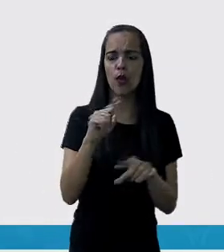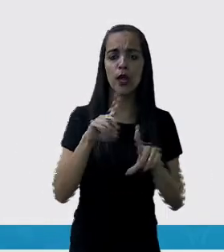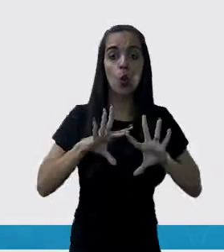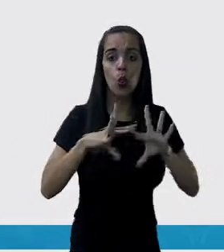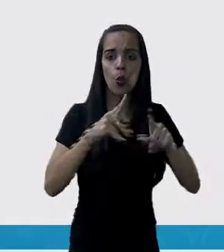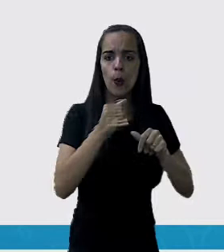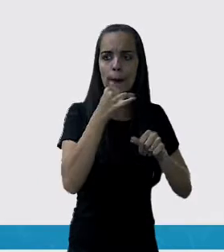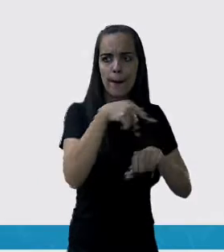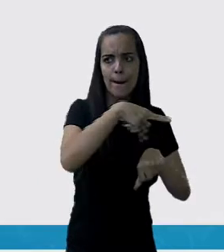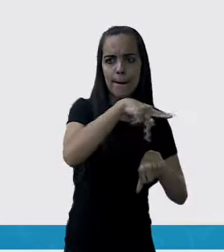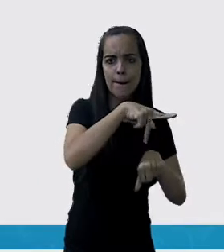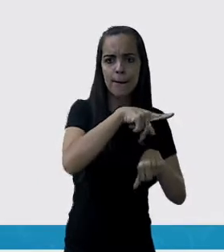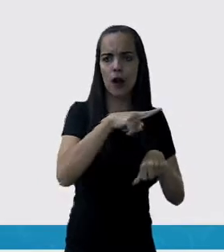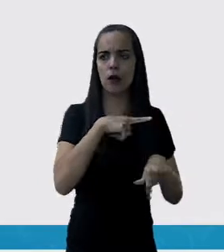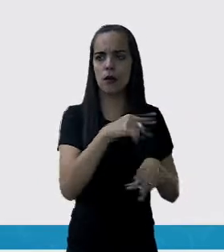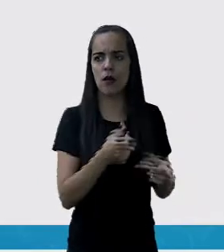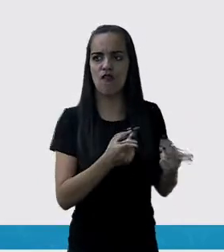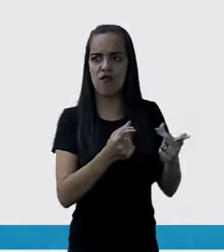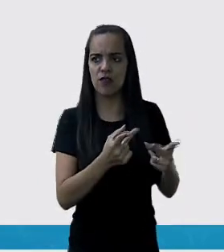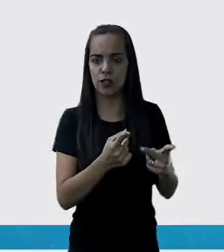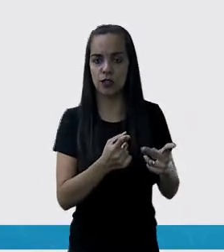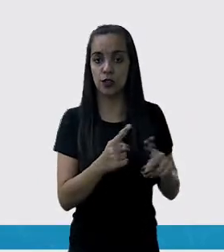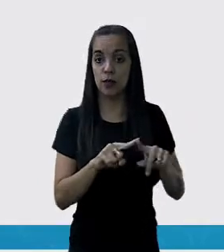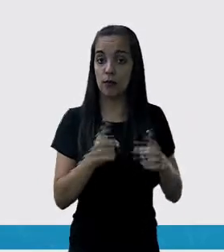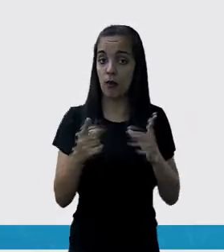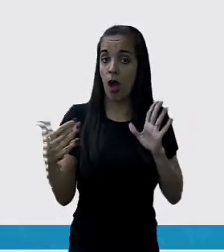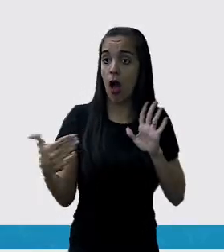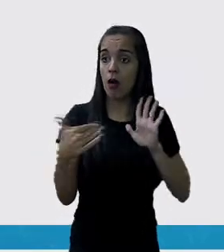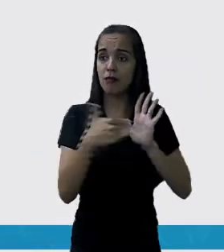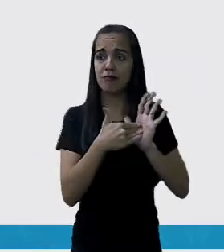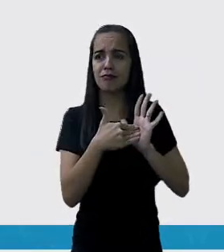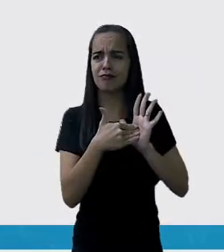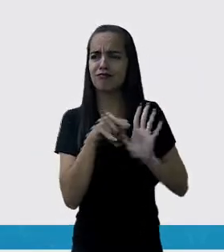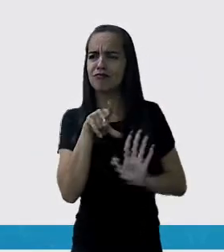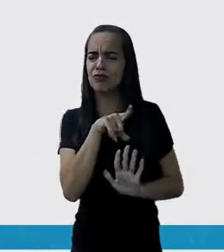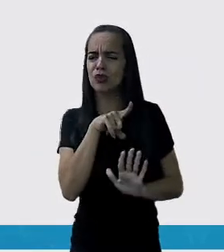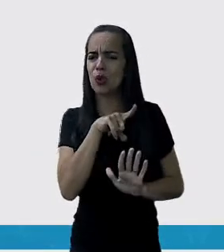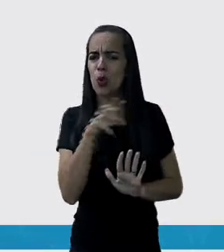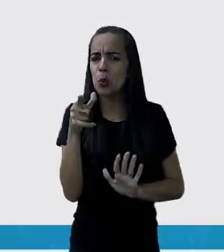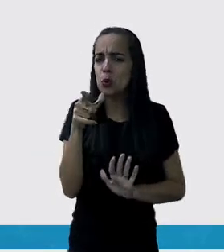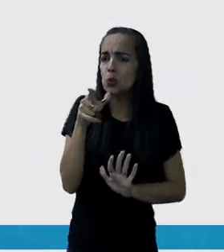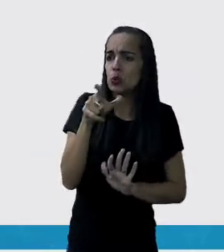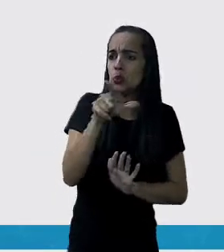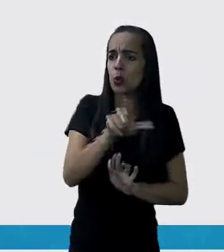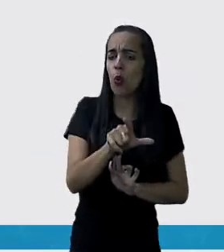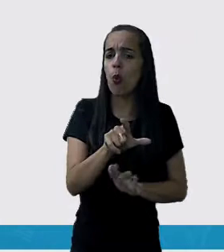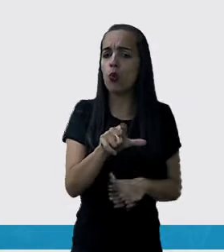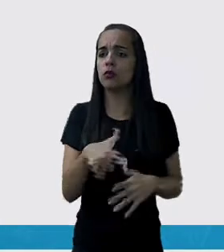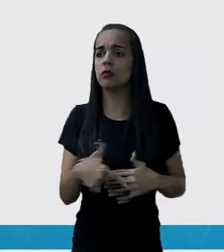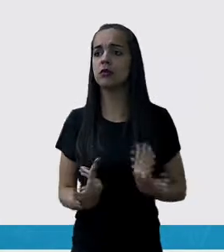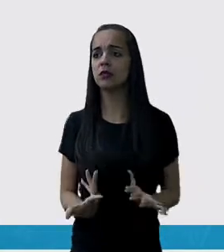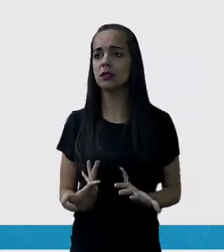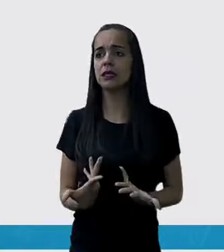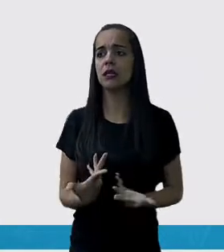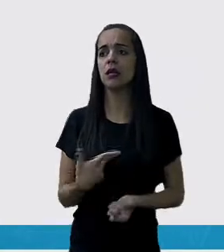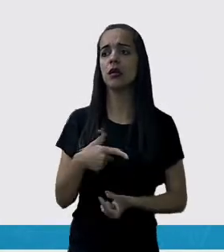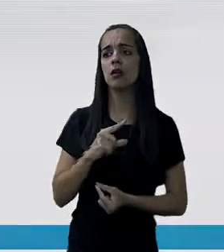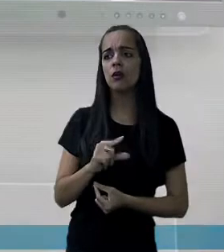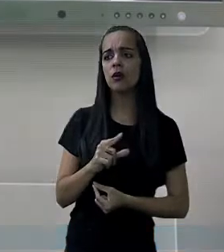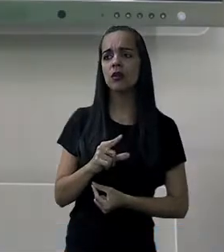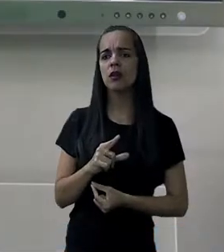Mas até chegar nesse ponto de